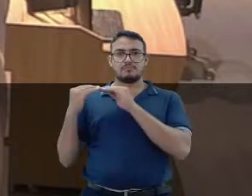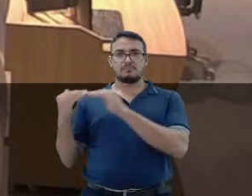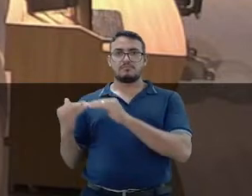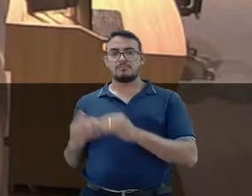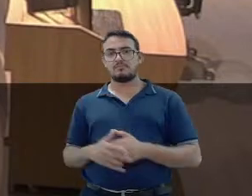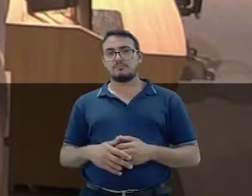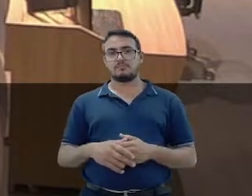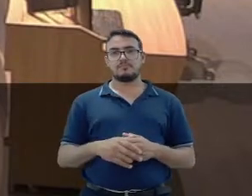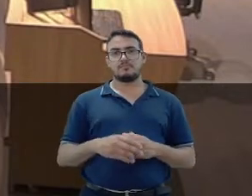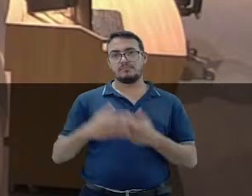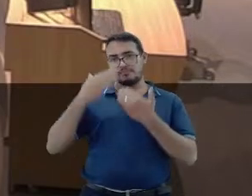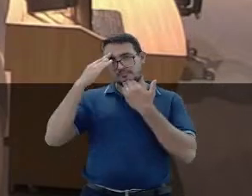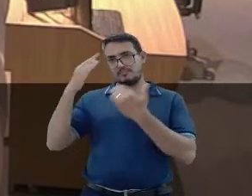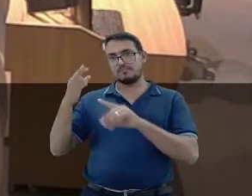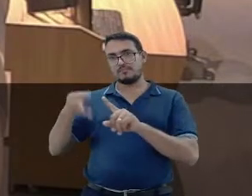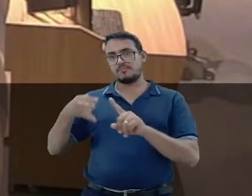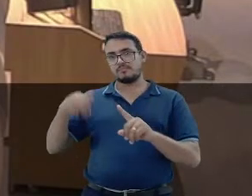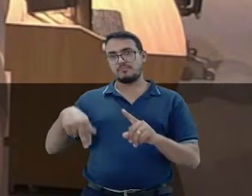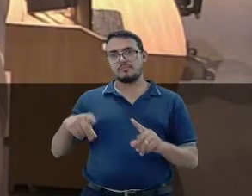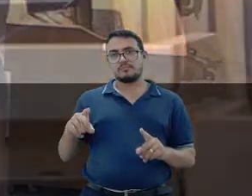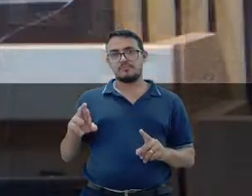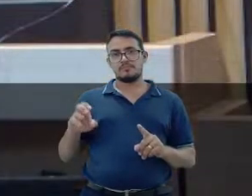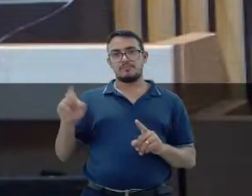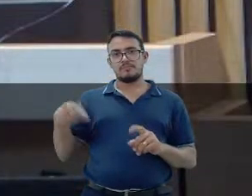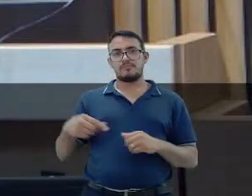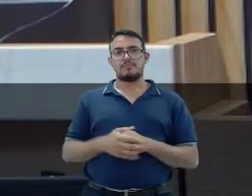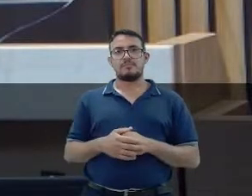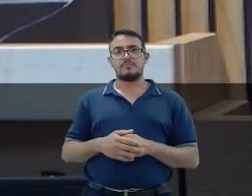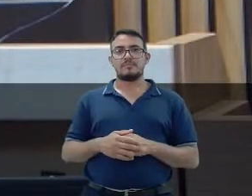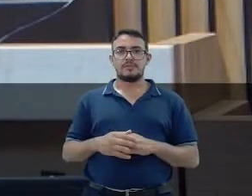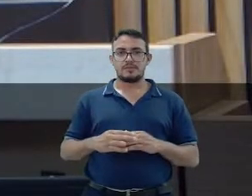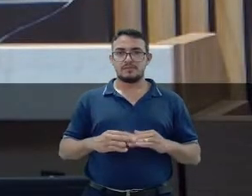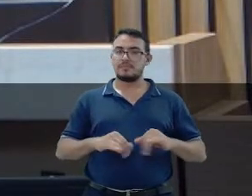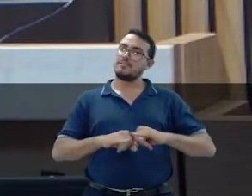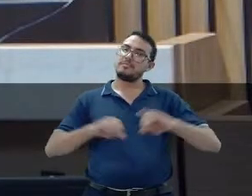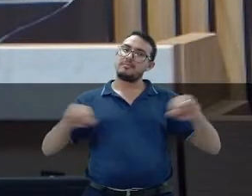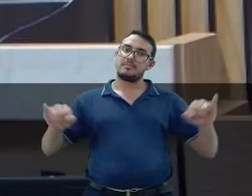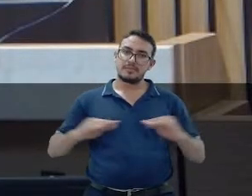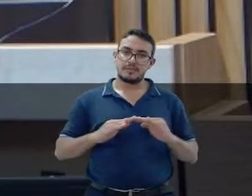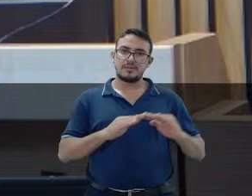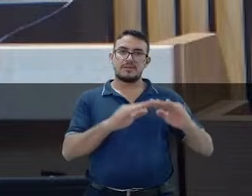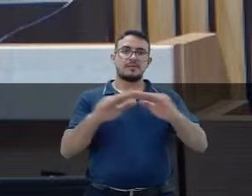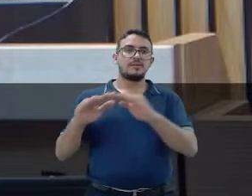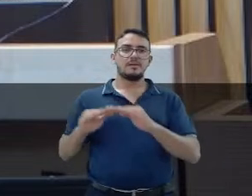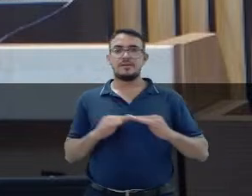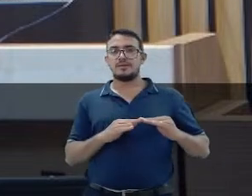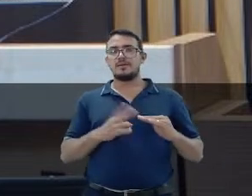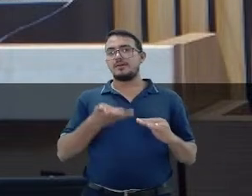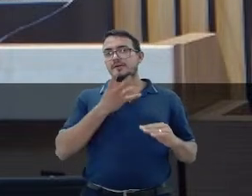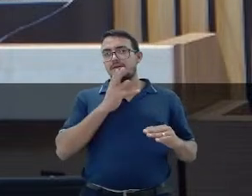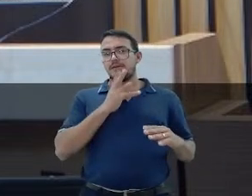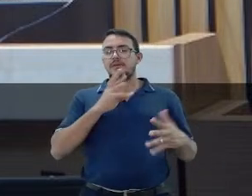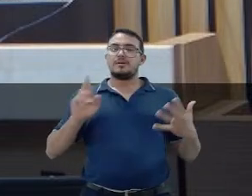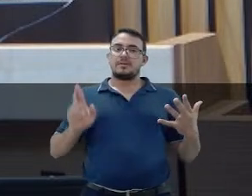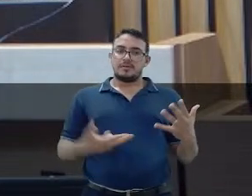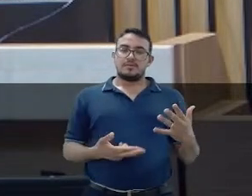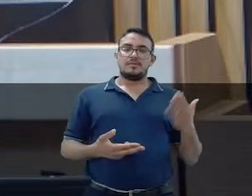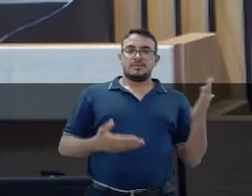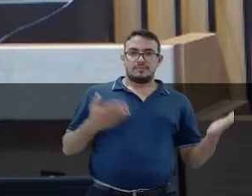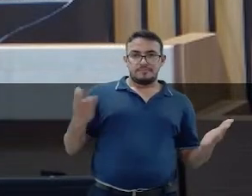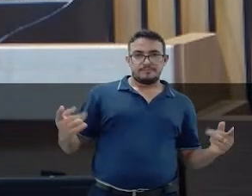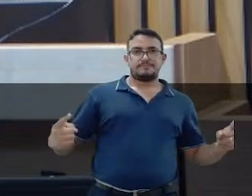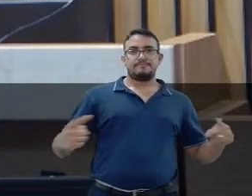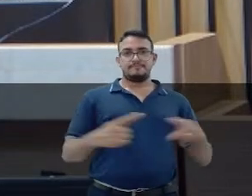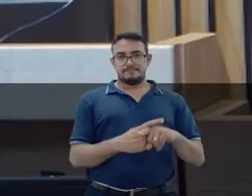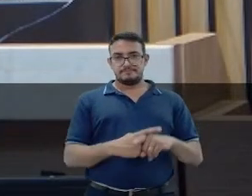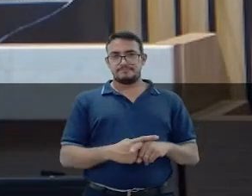desembargador André. Obrigado, desembargador Nicanor. Então, com proclamação por unanimidade, conhecer dos recursos das partes, das contrarrazões